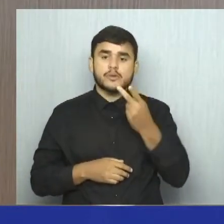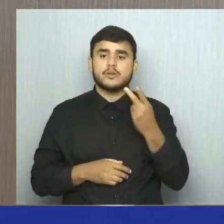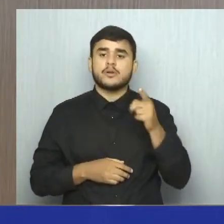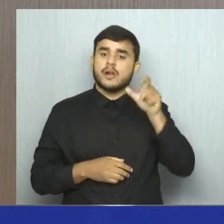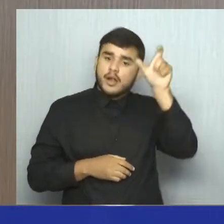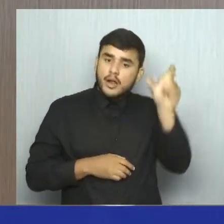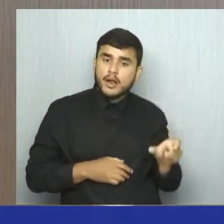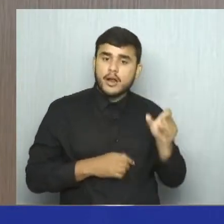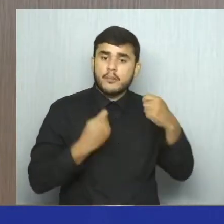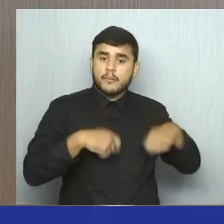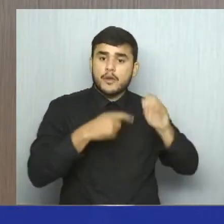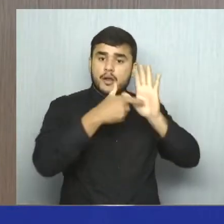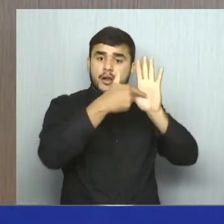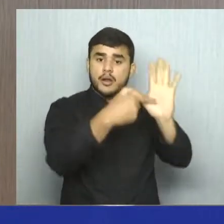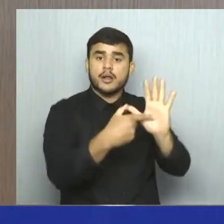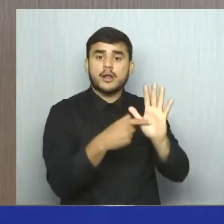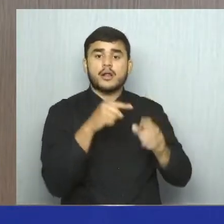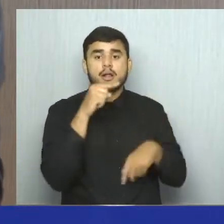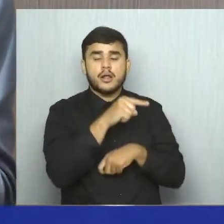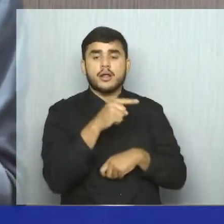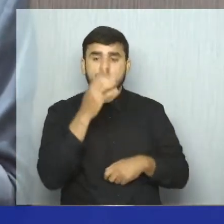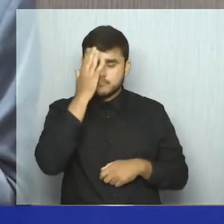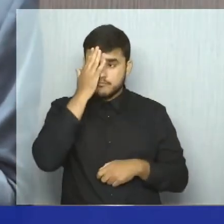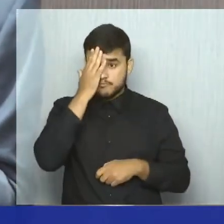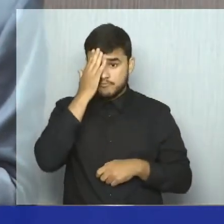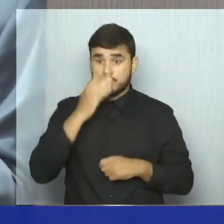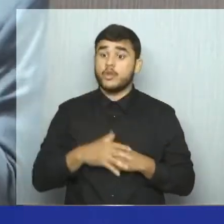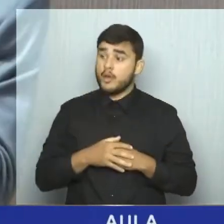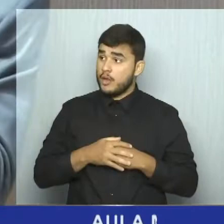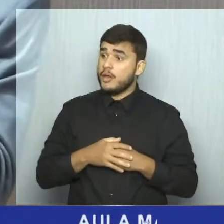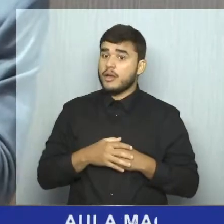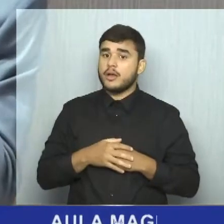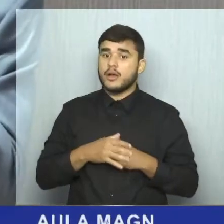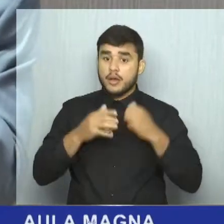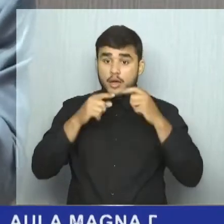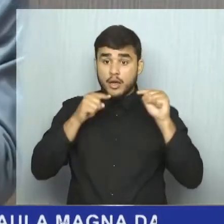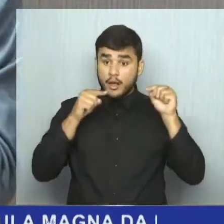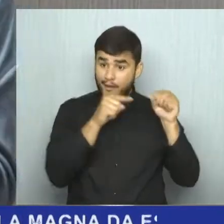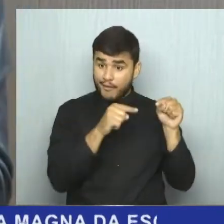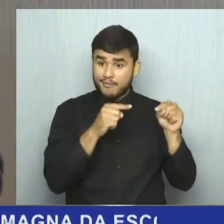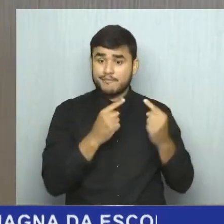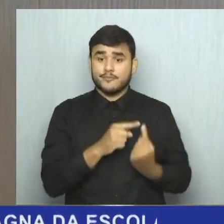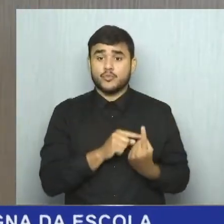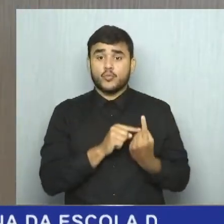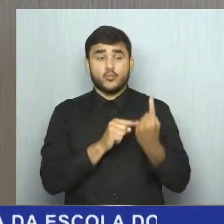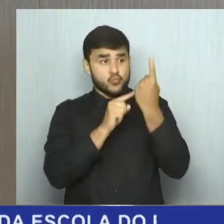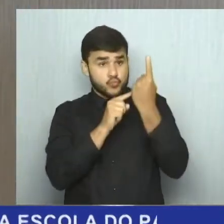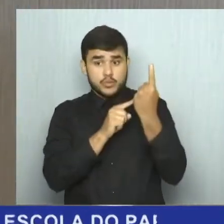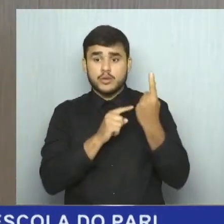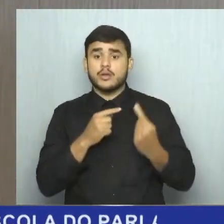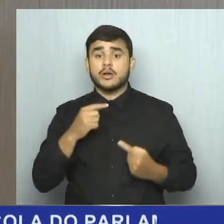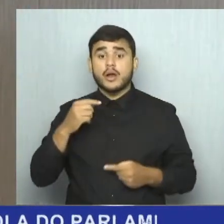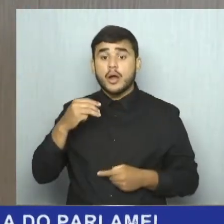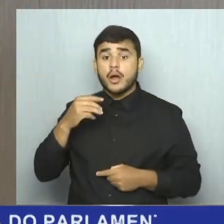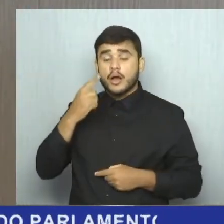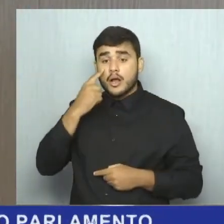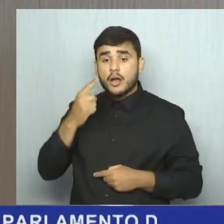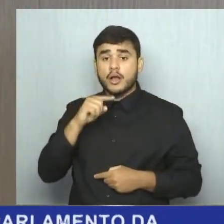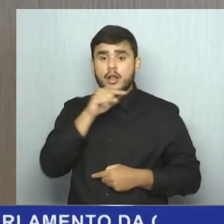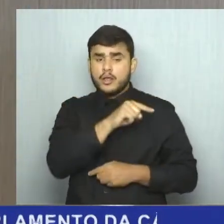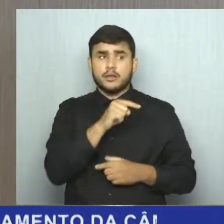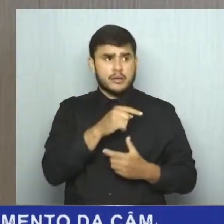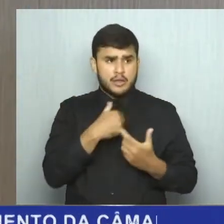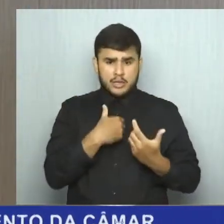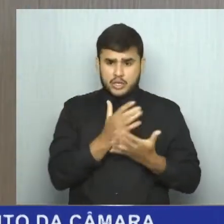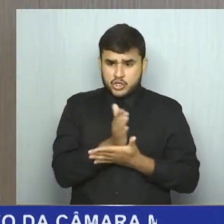instituição parlamentar mundialmente falando, e do Brasil em especial. O poder político, dizia Montesquieu, é uno, é